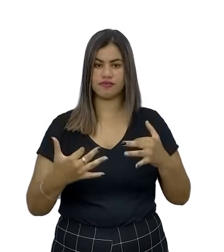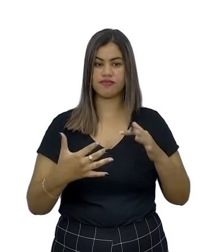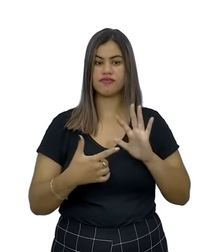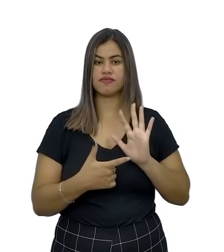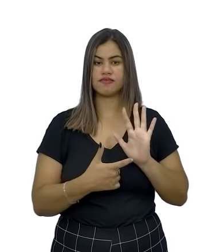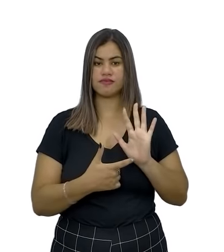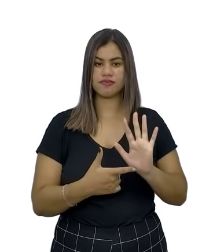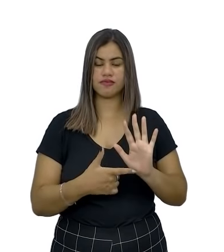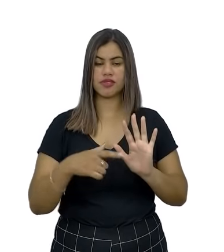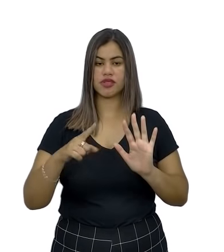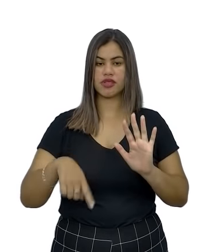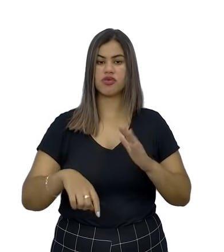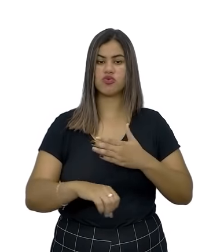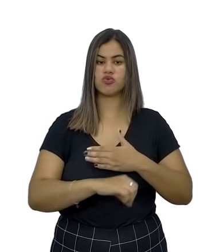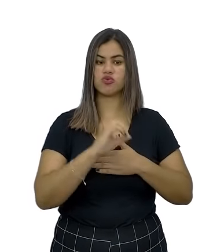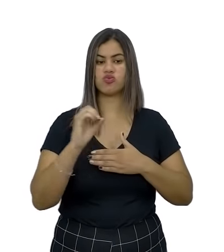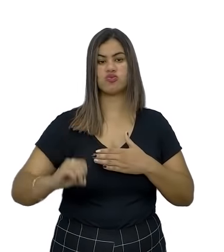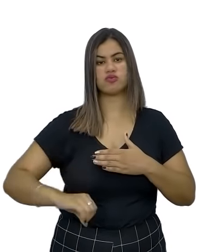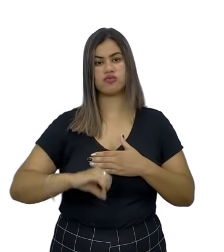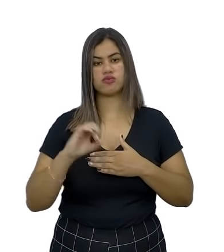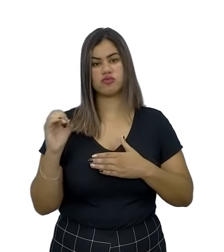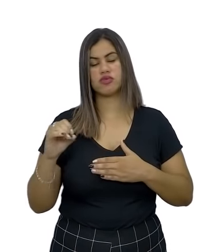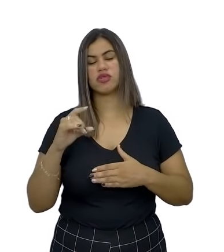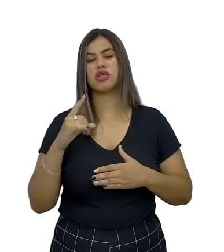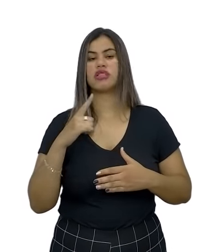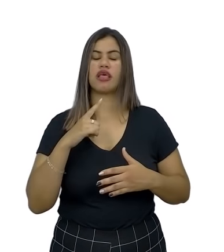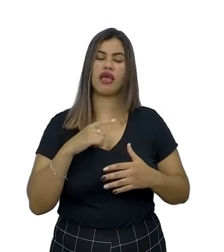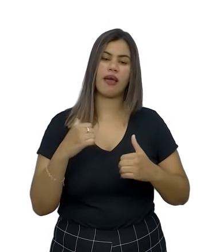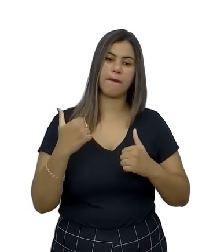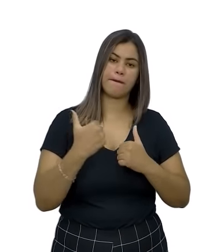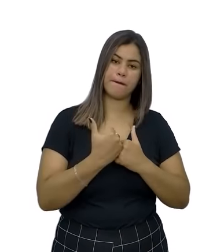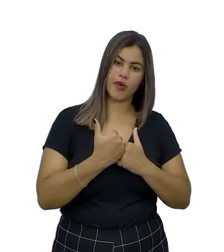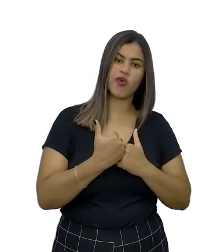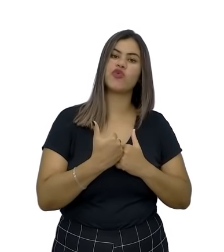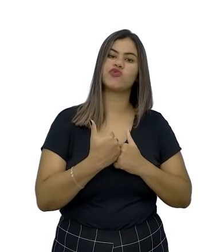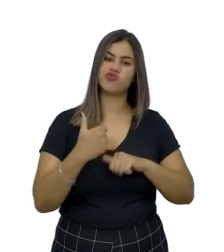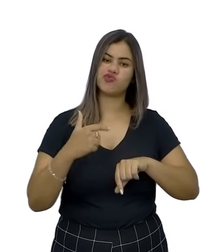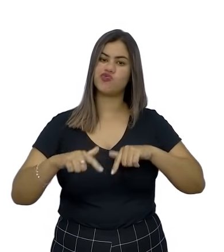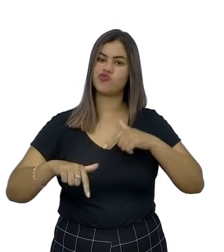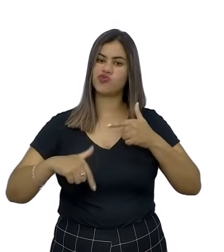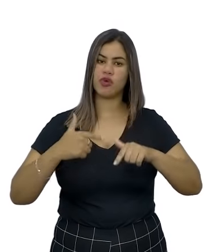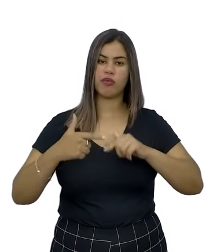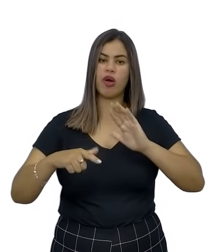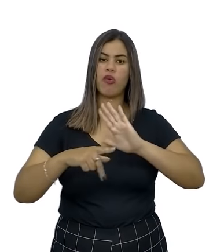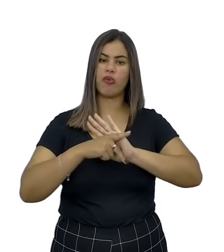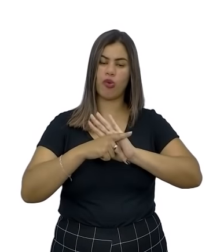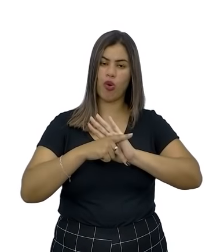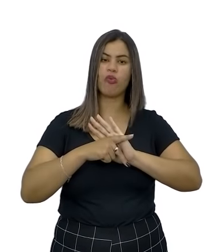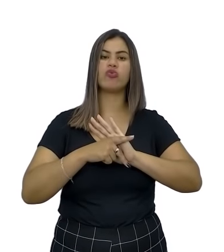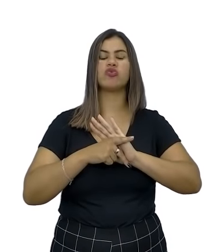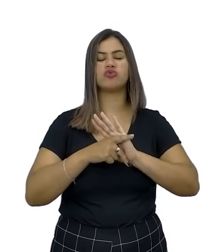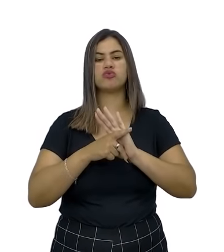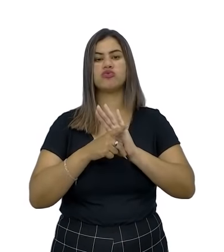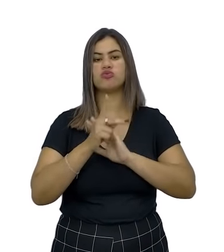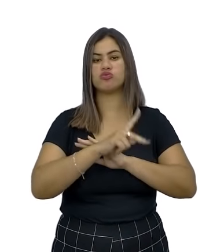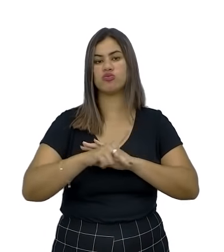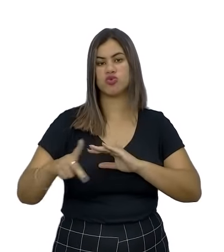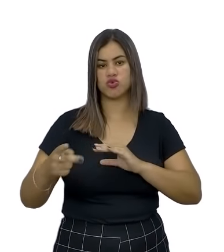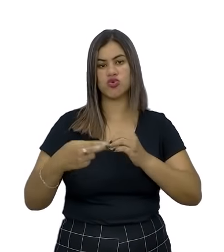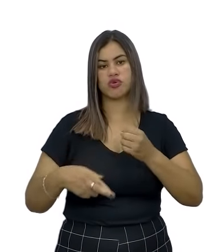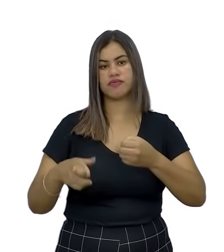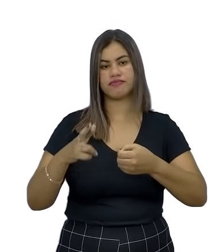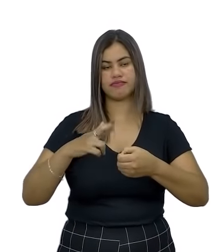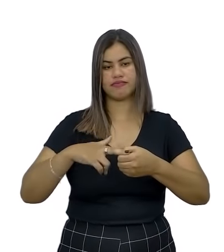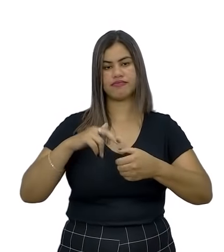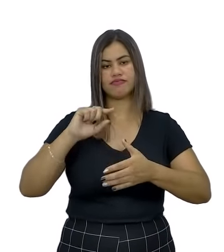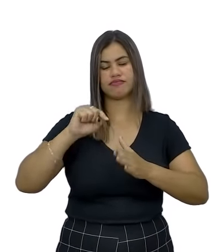Centro de Mídias, né, o quanto ela apoiou e apoia esse trabalho do Programa de Recuperação e Aprofundamento, né?